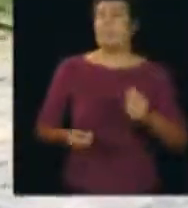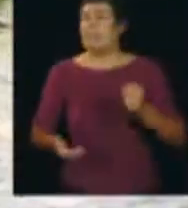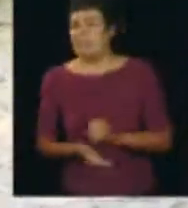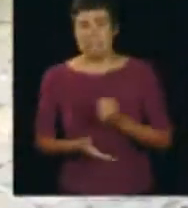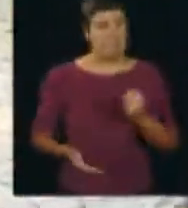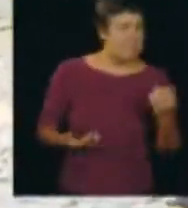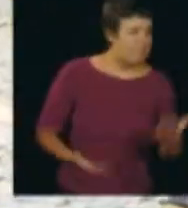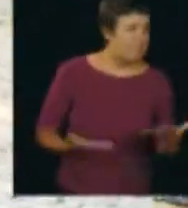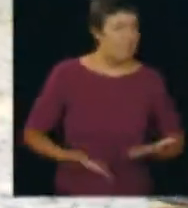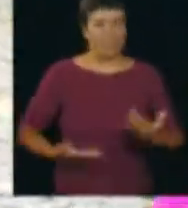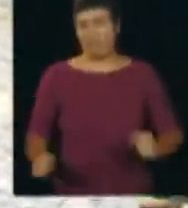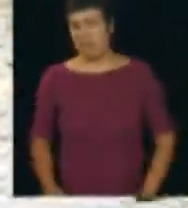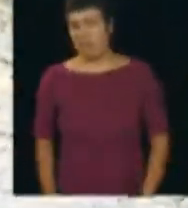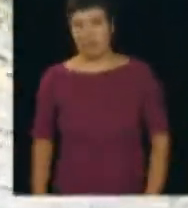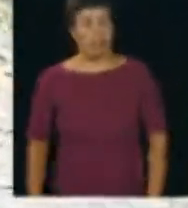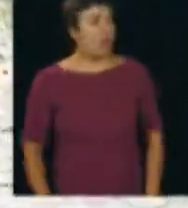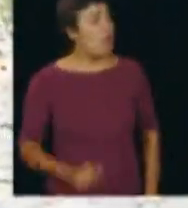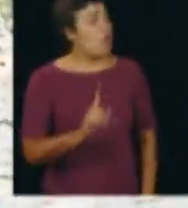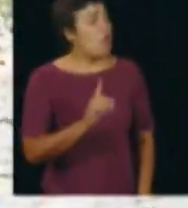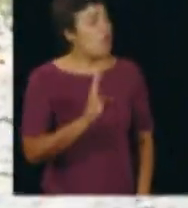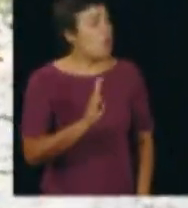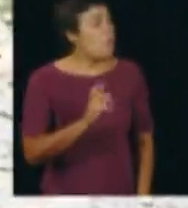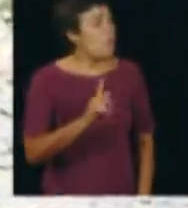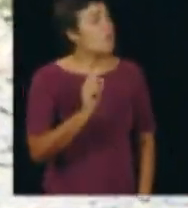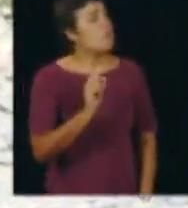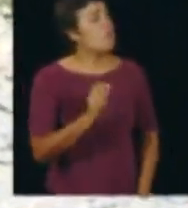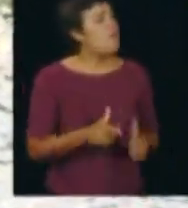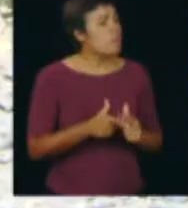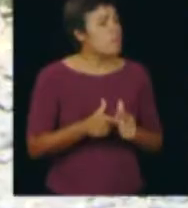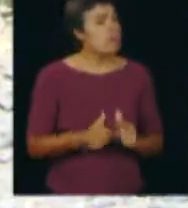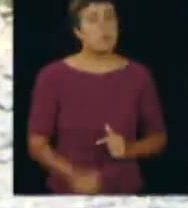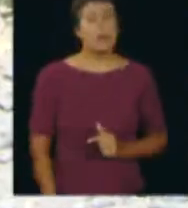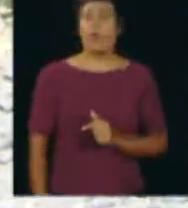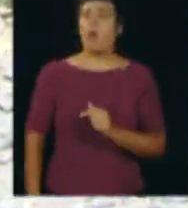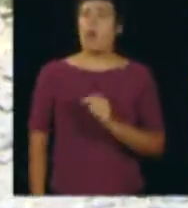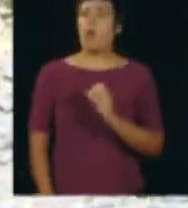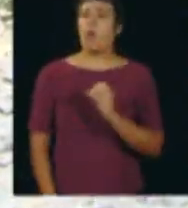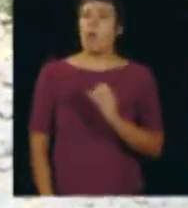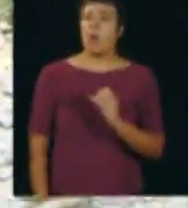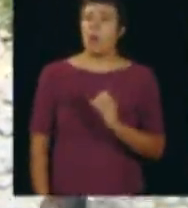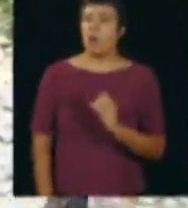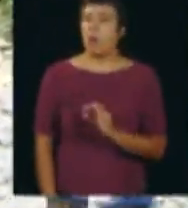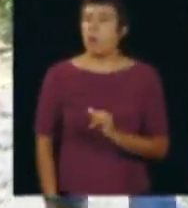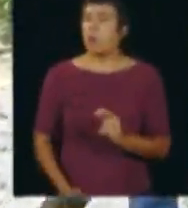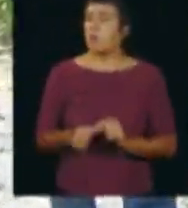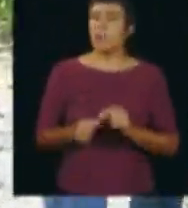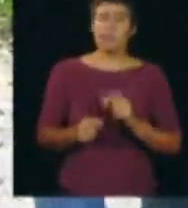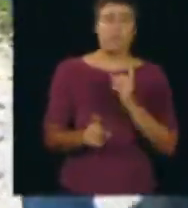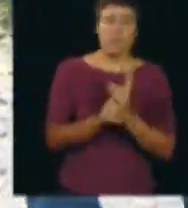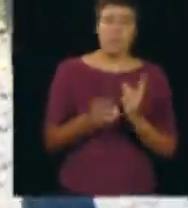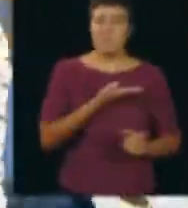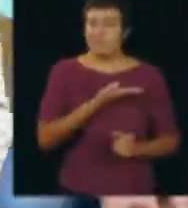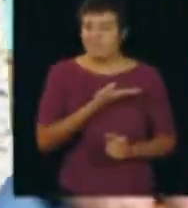Lázaro e Bel estão no Jardim Botânico. Ô, Bel, o que é que foi? Algum problema? Oi, Lázaro. É que eu não achei os meus